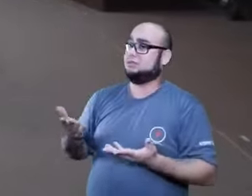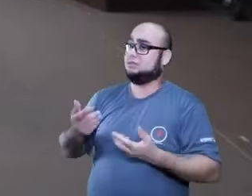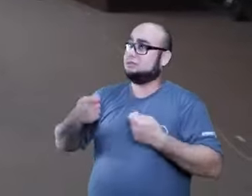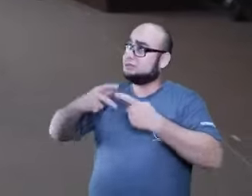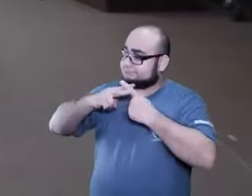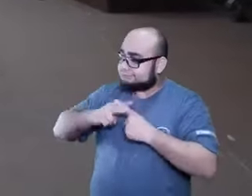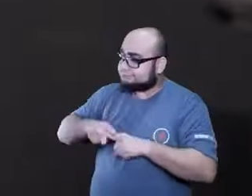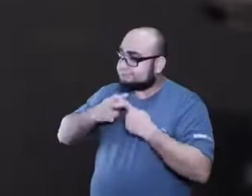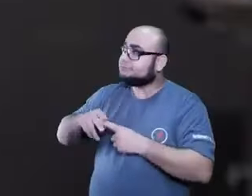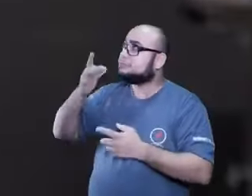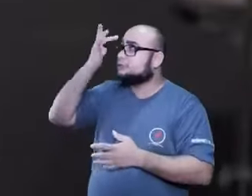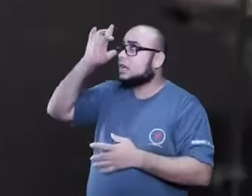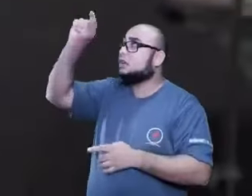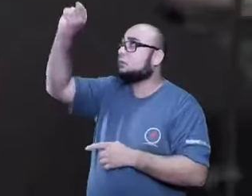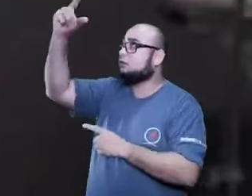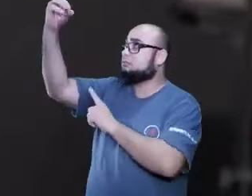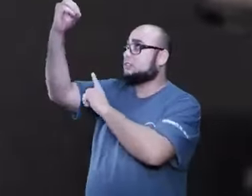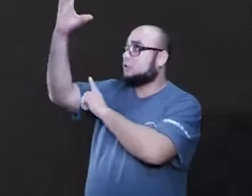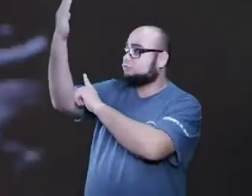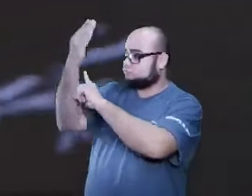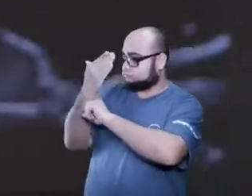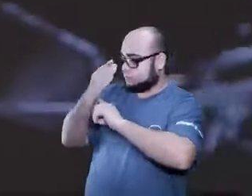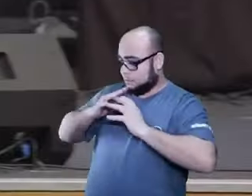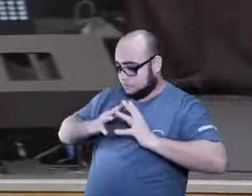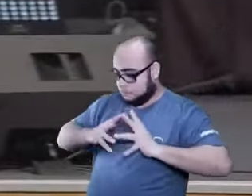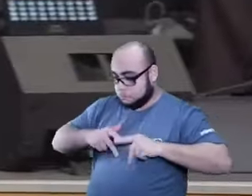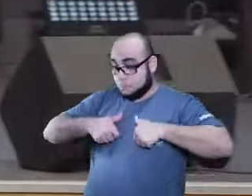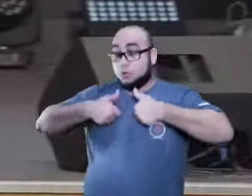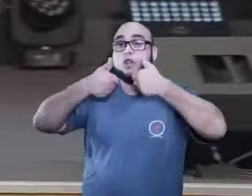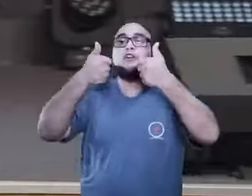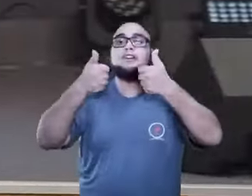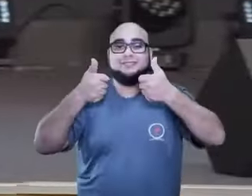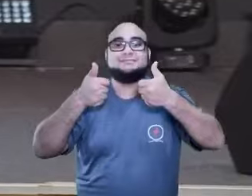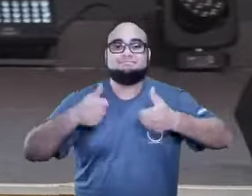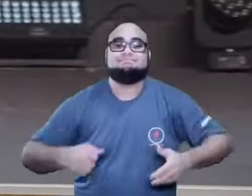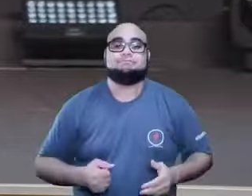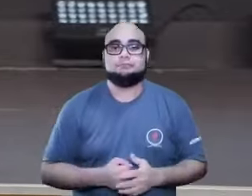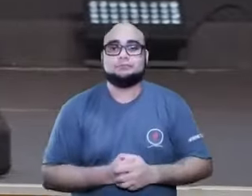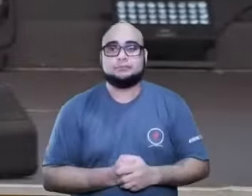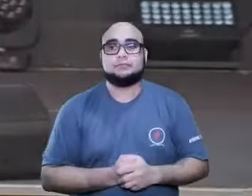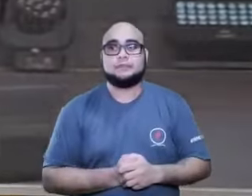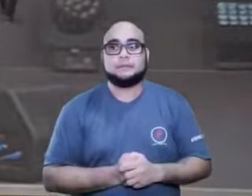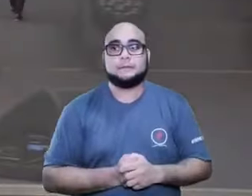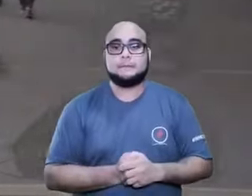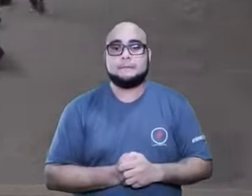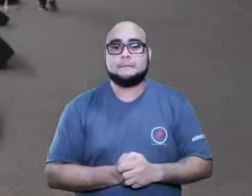ajuda-me a chegar ao que o Senhor tem para a minha vida.